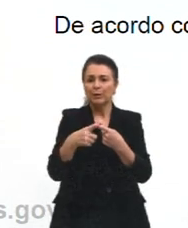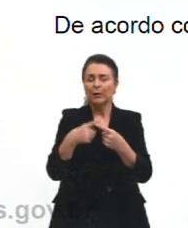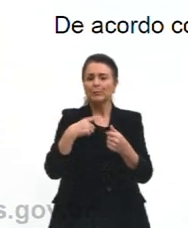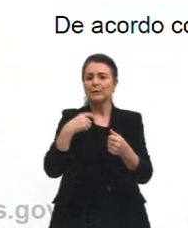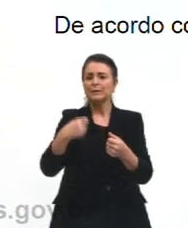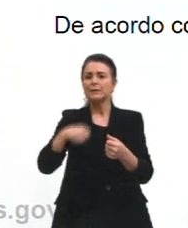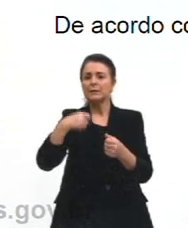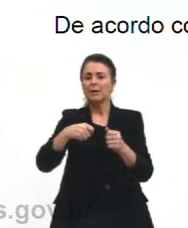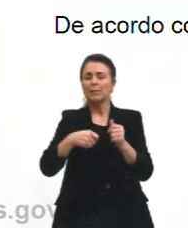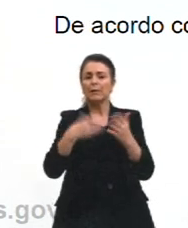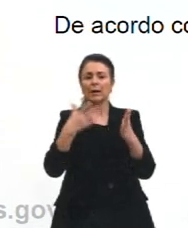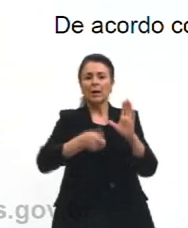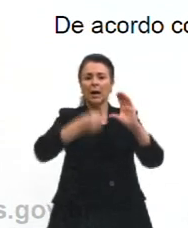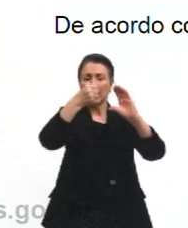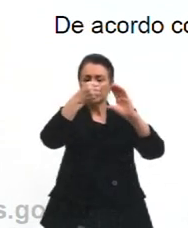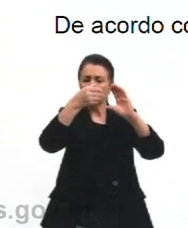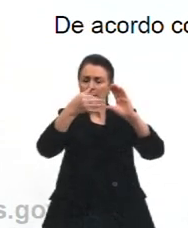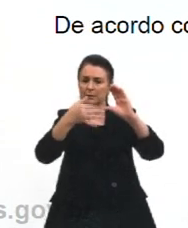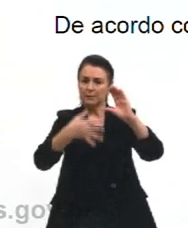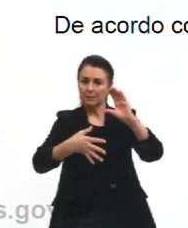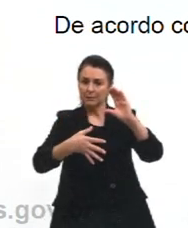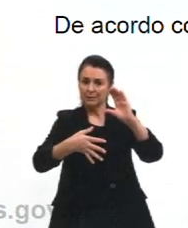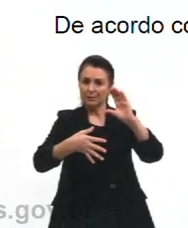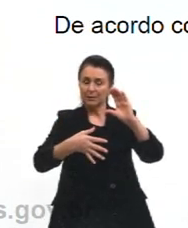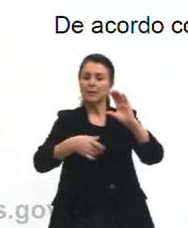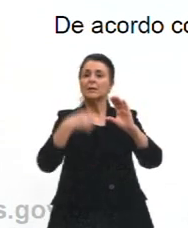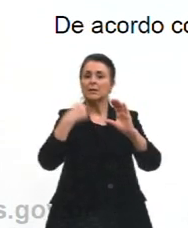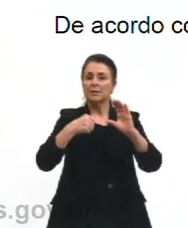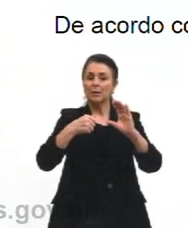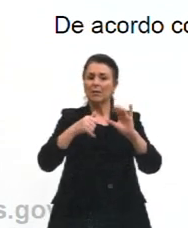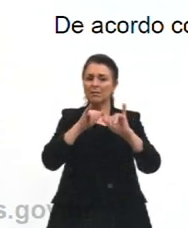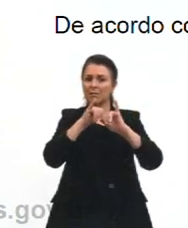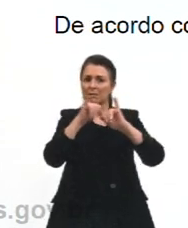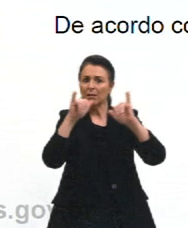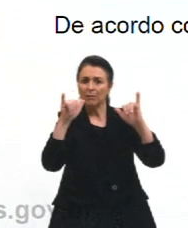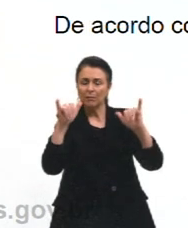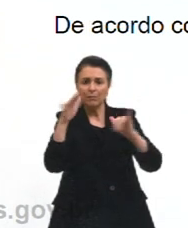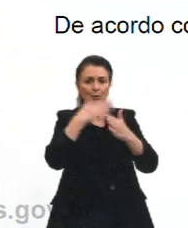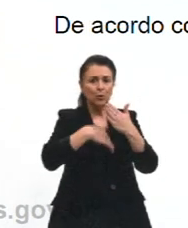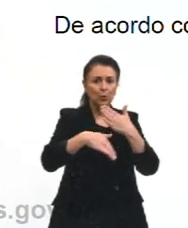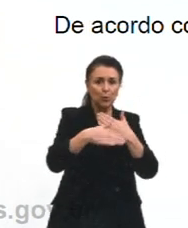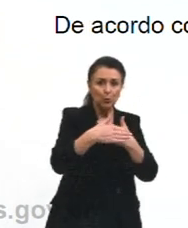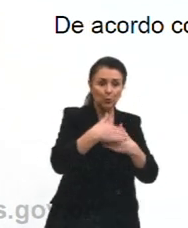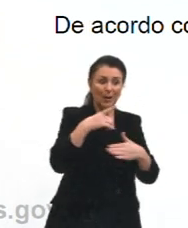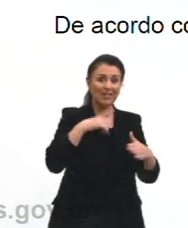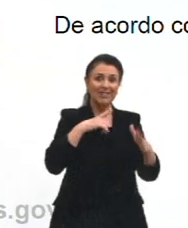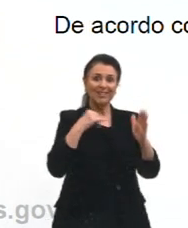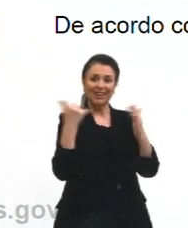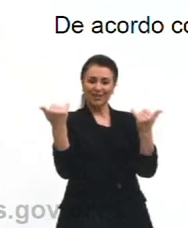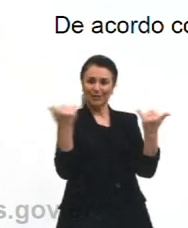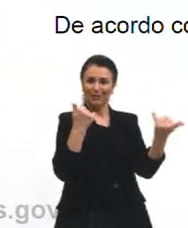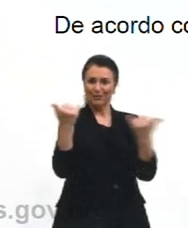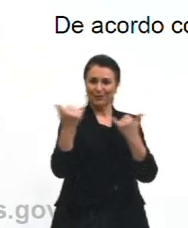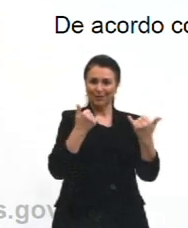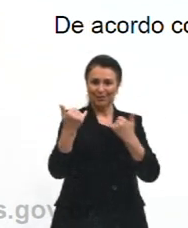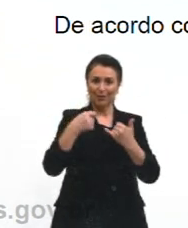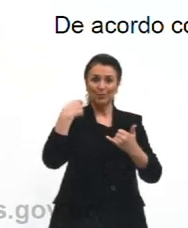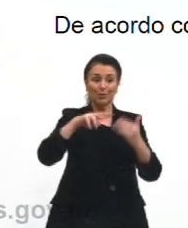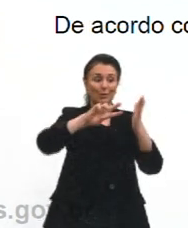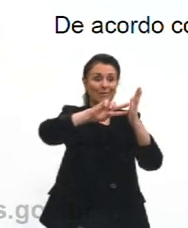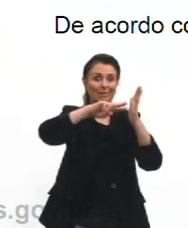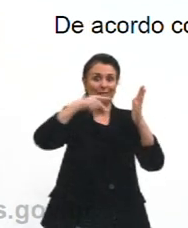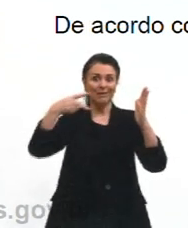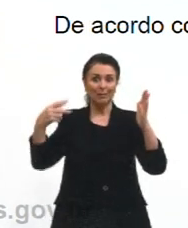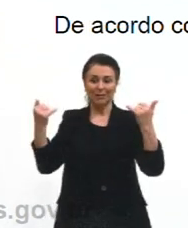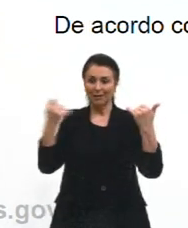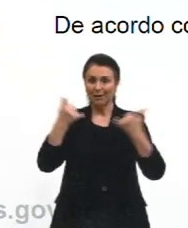as definições precisa mas ele traz o enunciado tudo que a gente falou traz as informações eu preciso saber interpretar